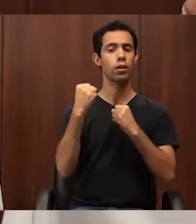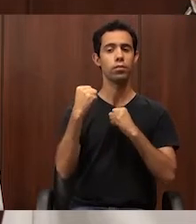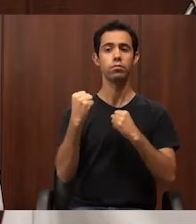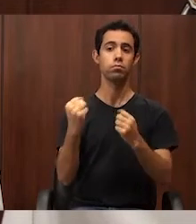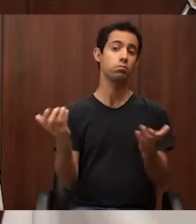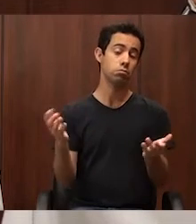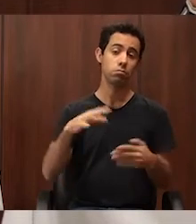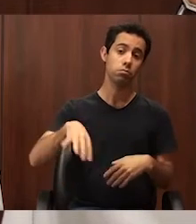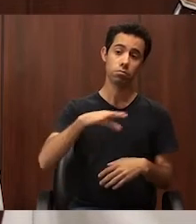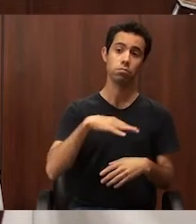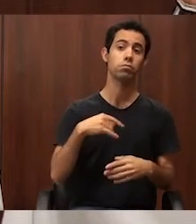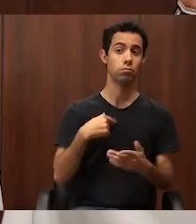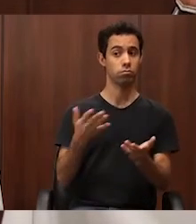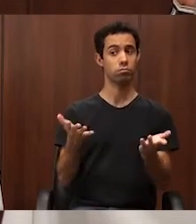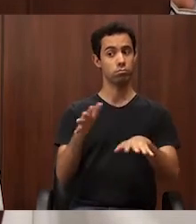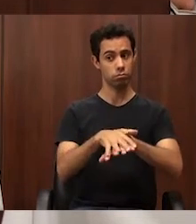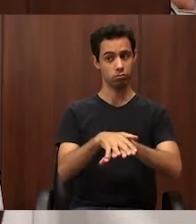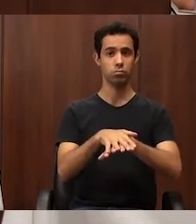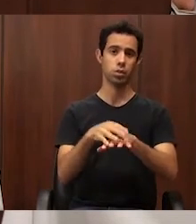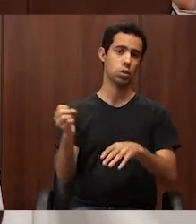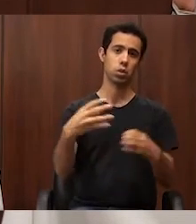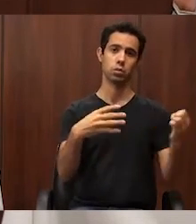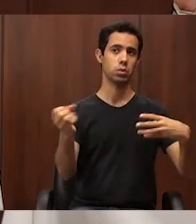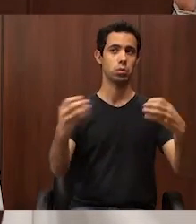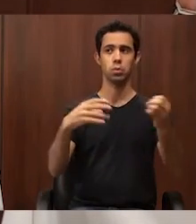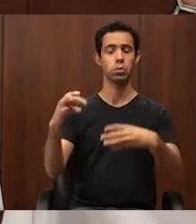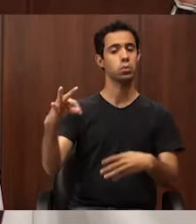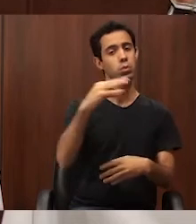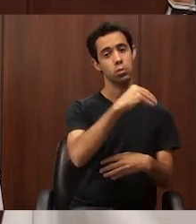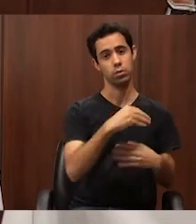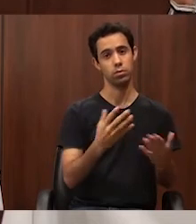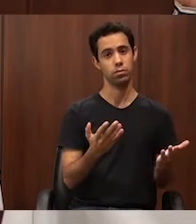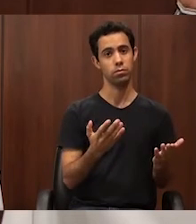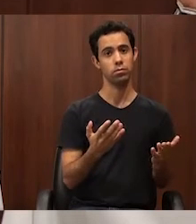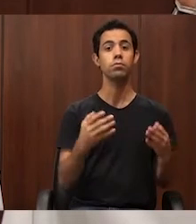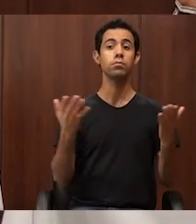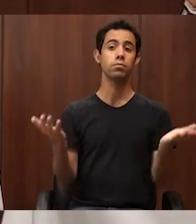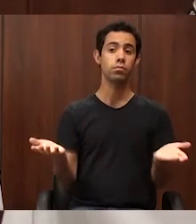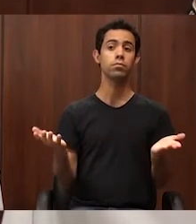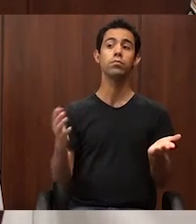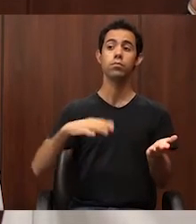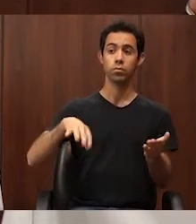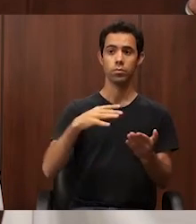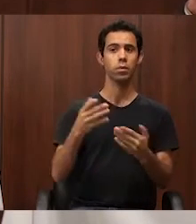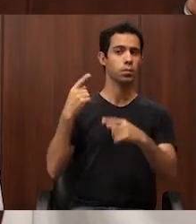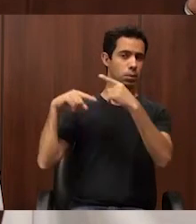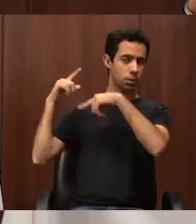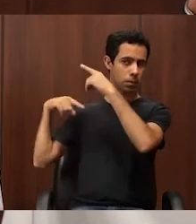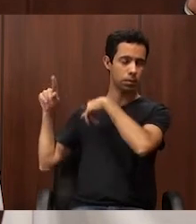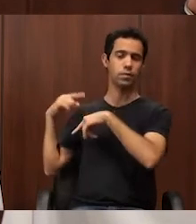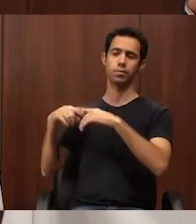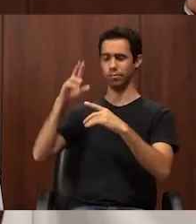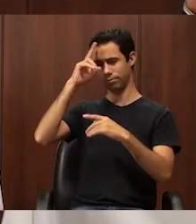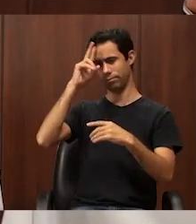hoje, porque a inclusão é uma coisa nova para todo mundo, né? Os países começaram, tem histórico, mas